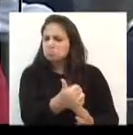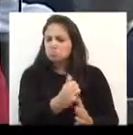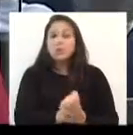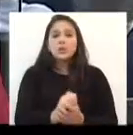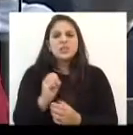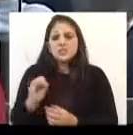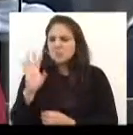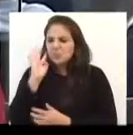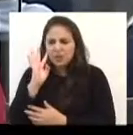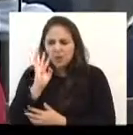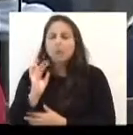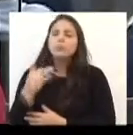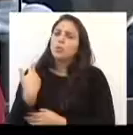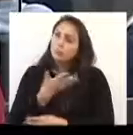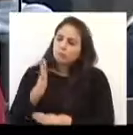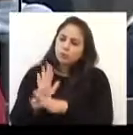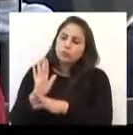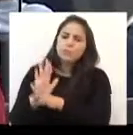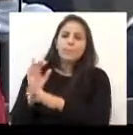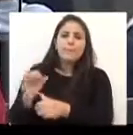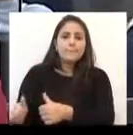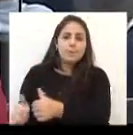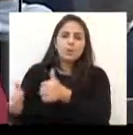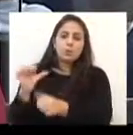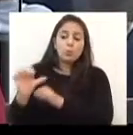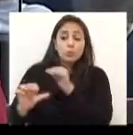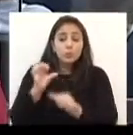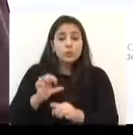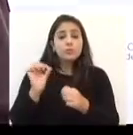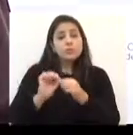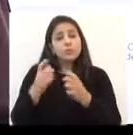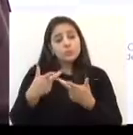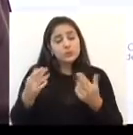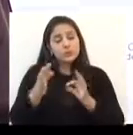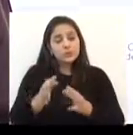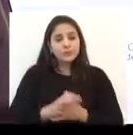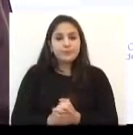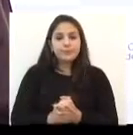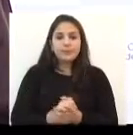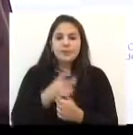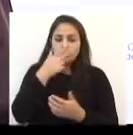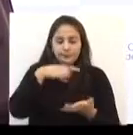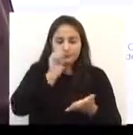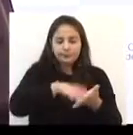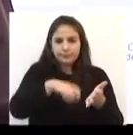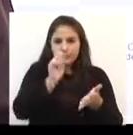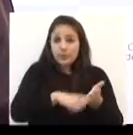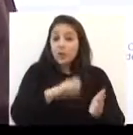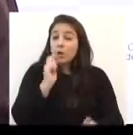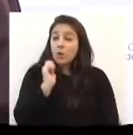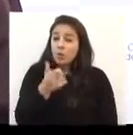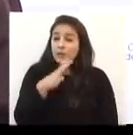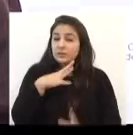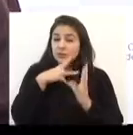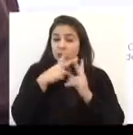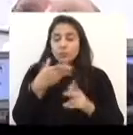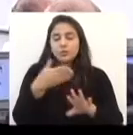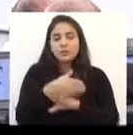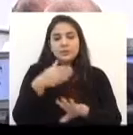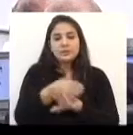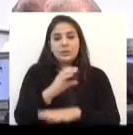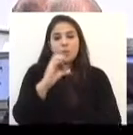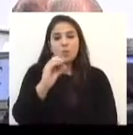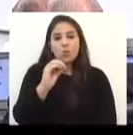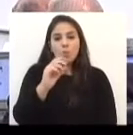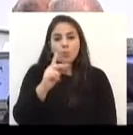gente tem que tentar colaborar e mudar, fazer com que dê certo. Com a assinatura da maioria dos membros da oposição,